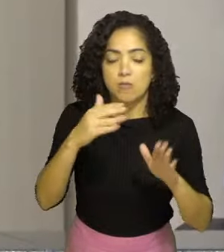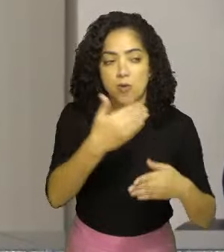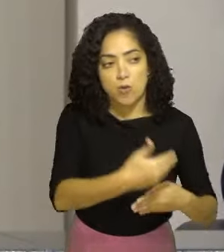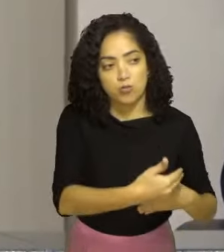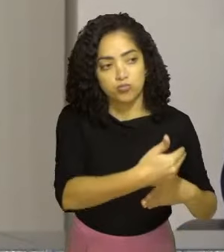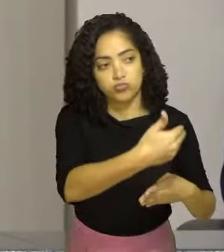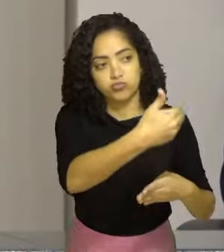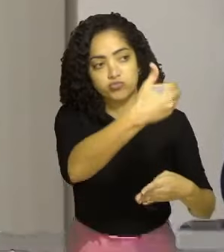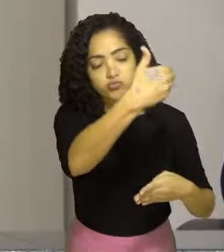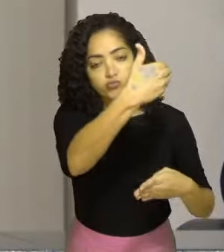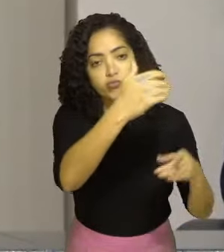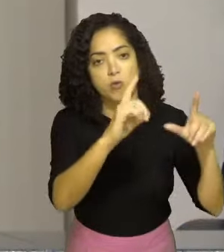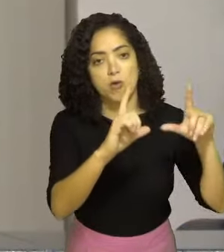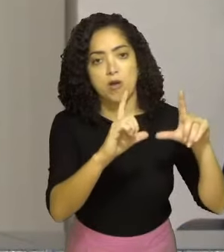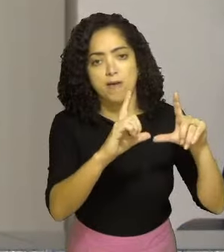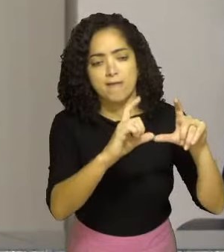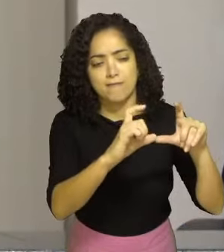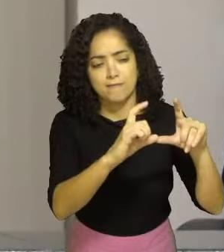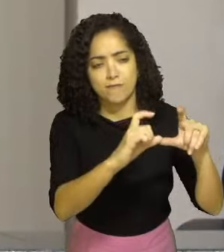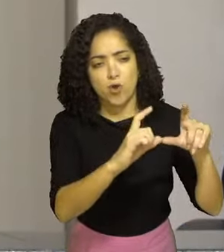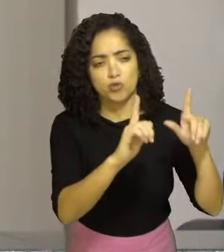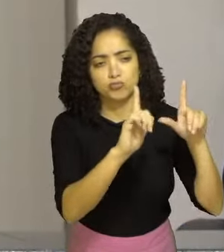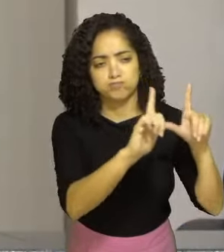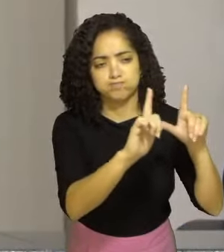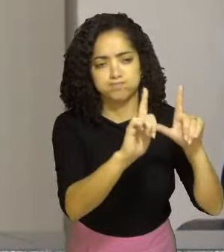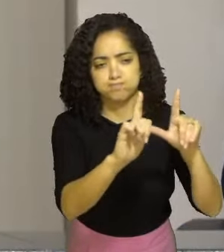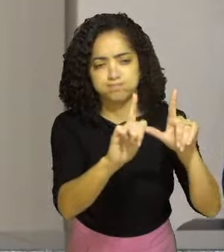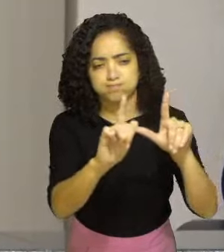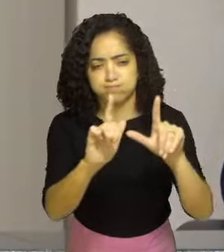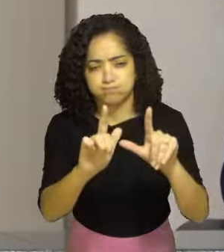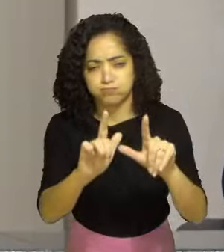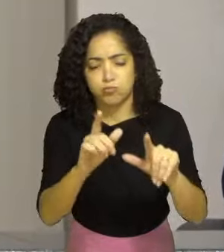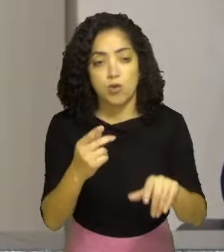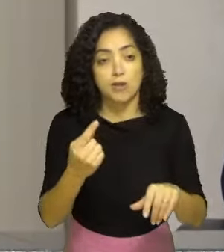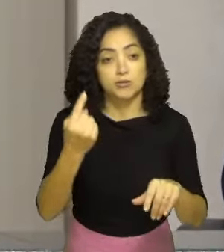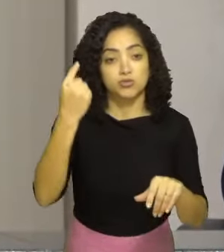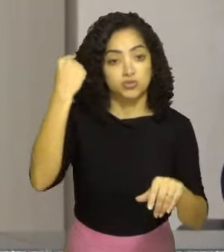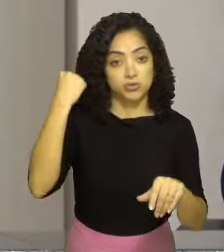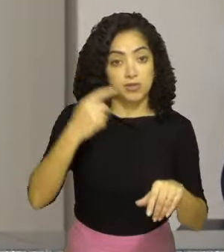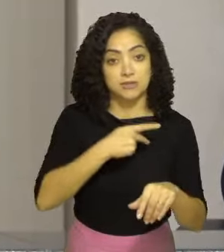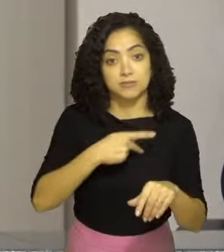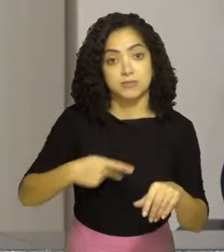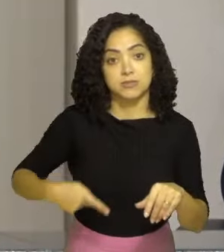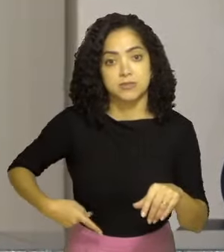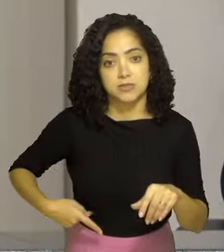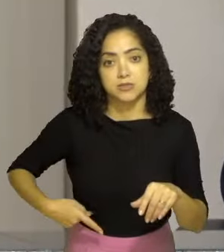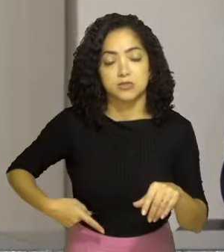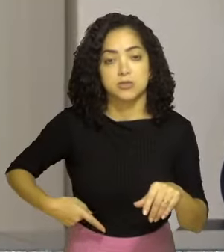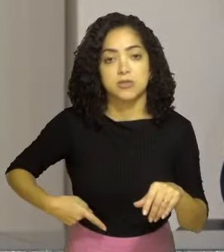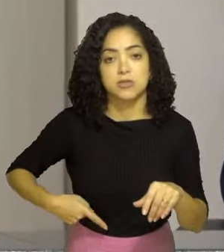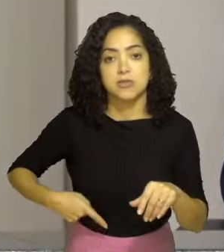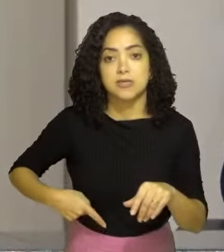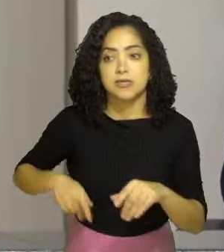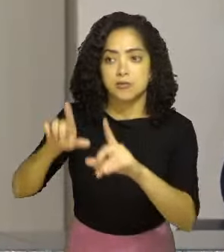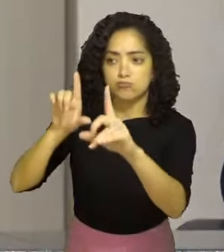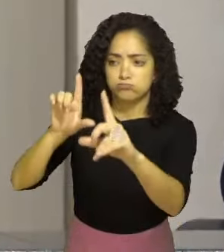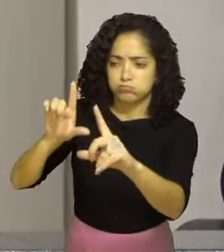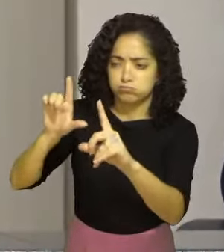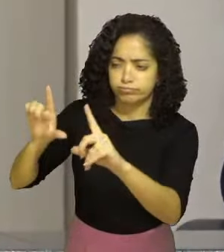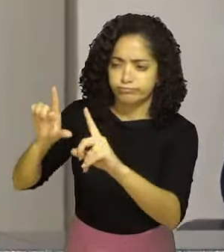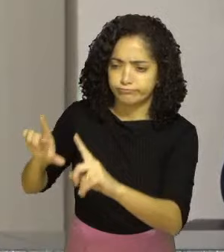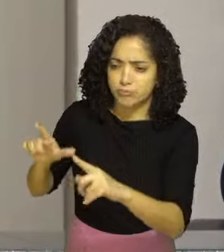com retratos de ex-presidentes. E temos uma galeria tão pequena